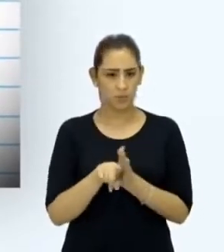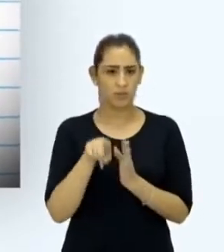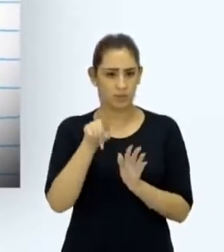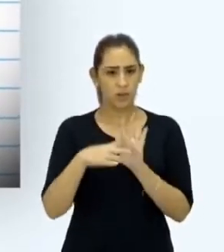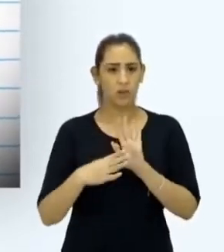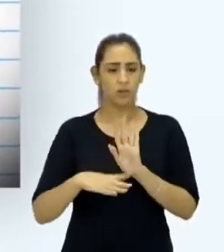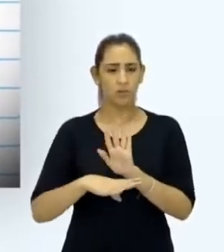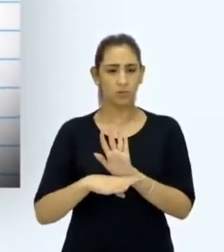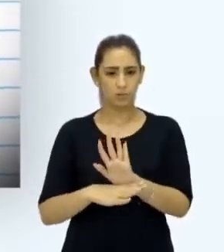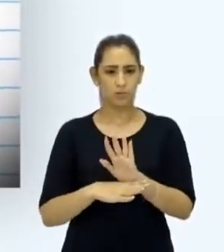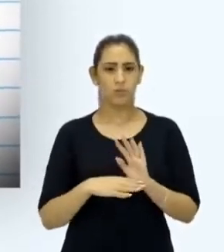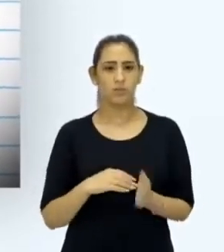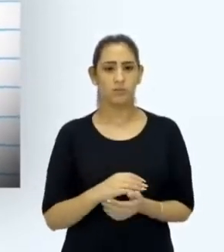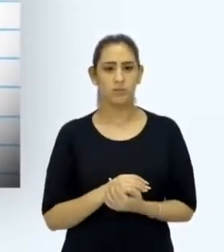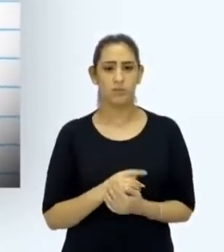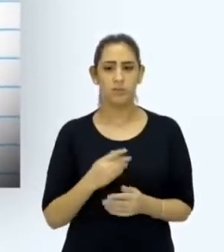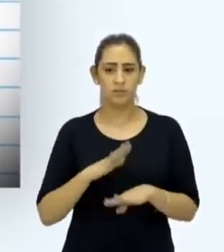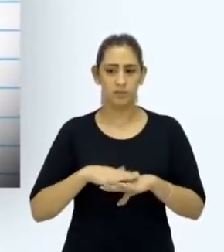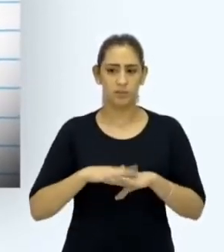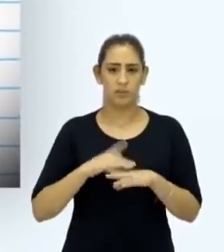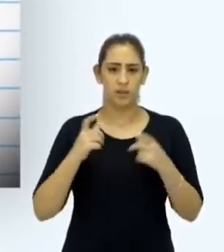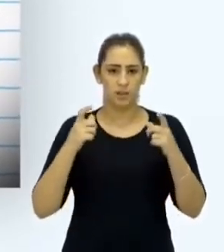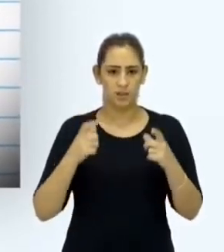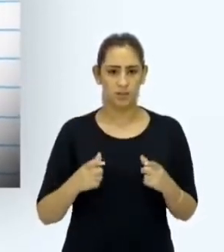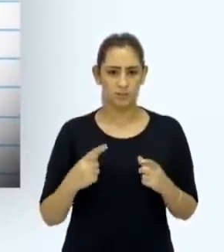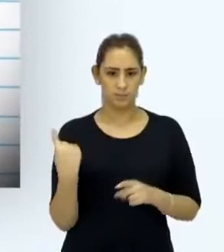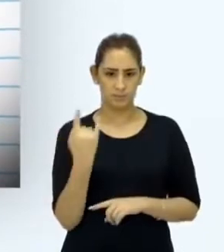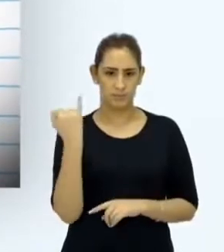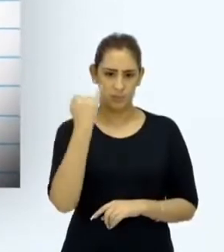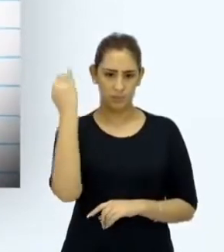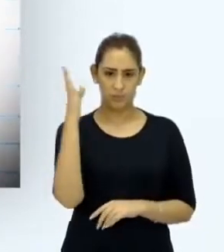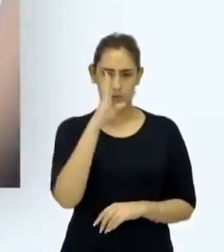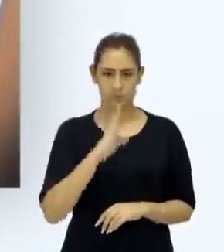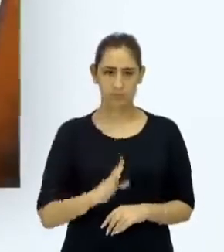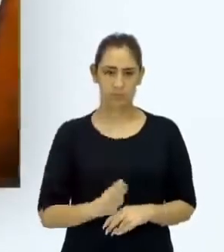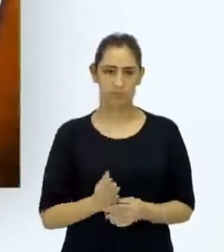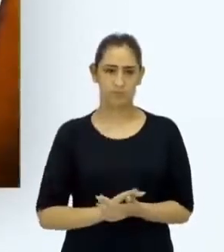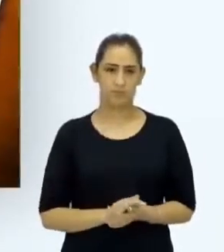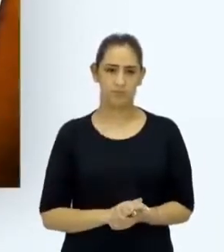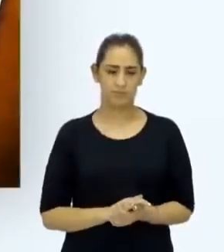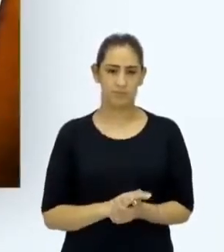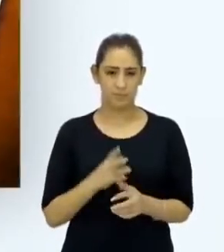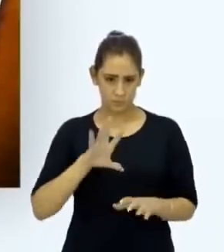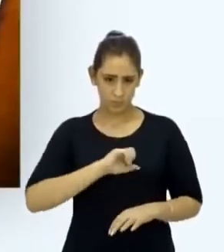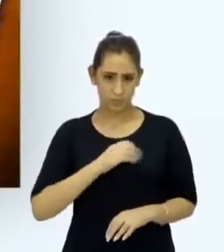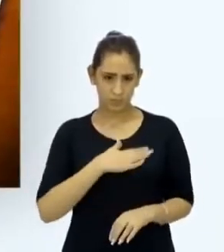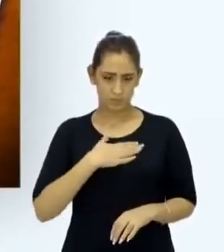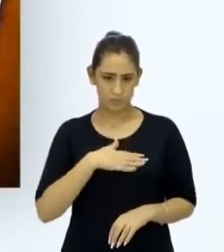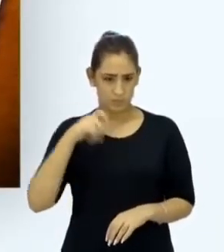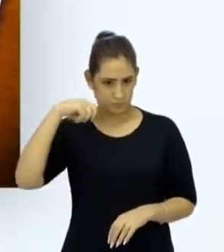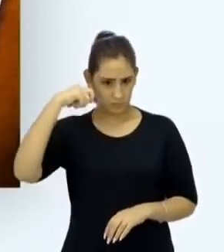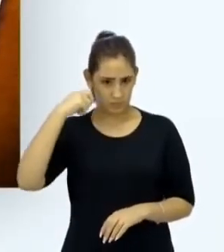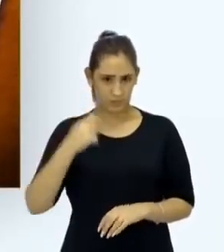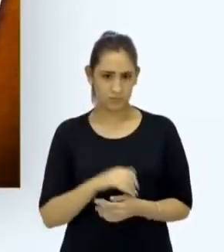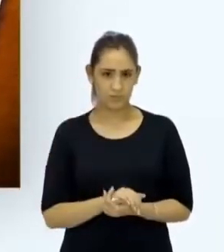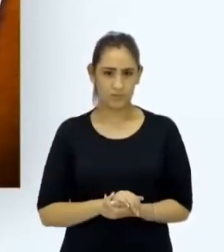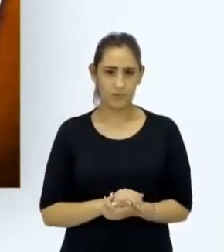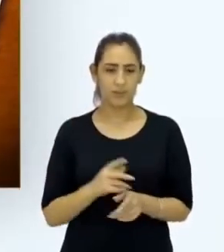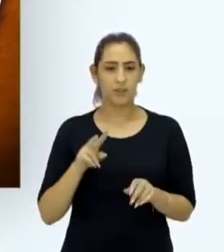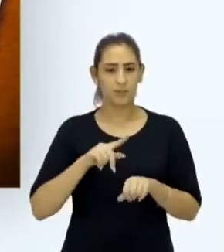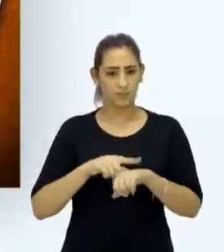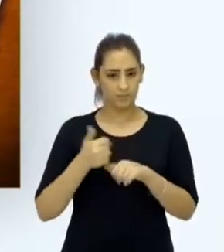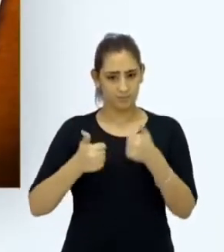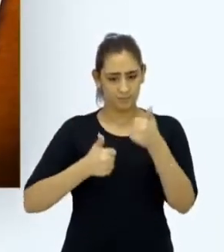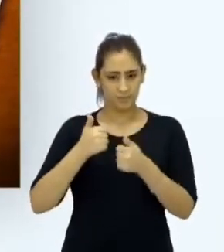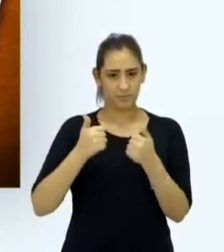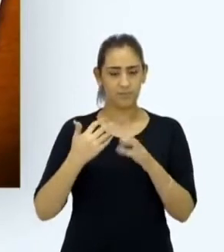ajudará a retratar fielmente esse setor tão importante no nosso país. Ficamos por aqui. Gostou do vídeo? Então curta e compartilhe.